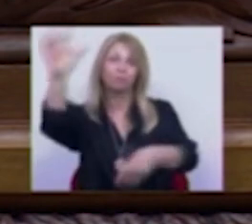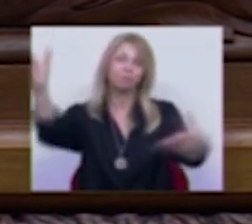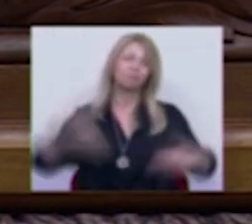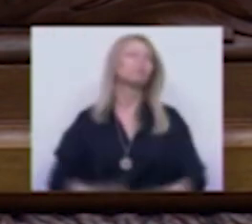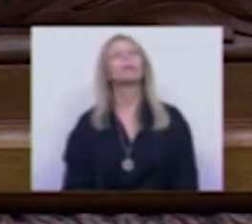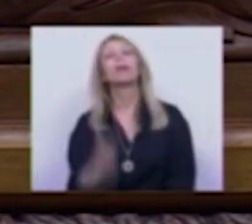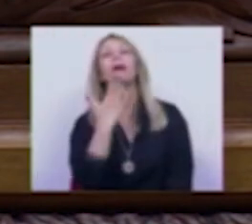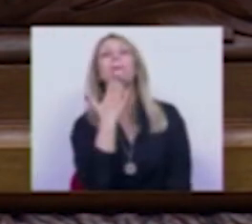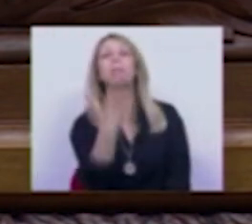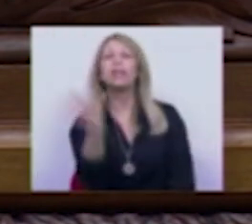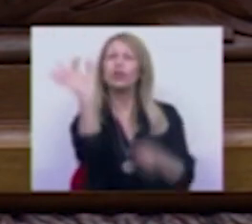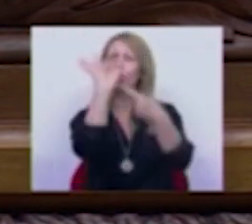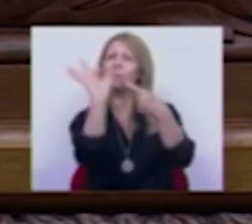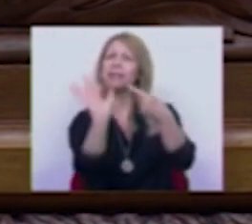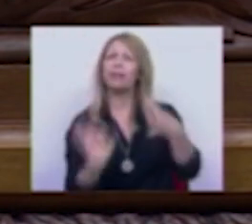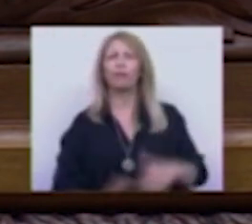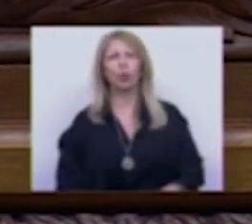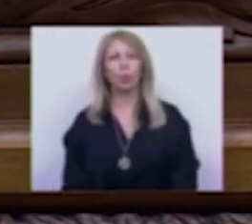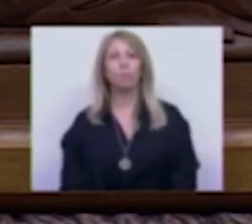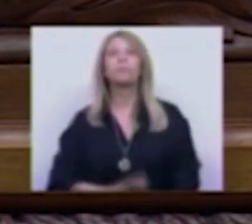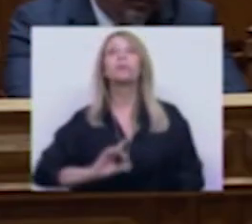com um pedido muito específico,